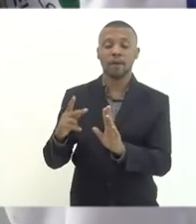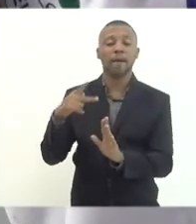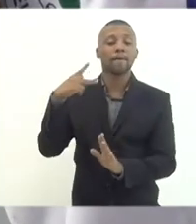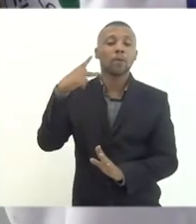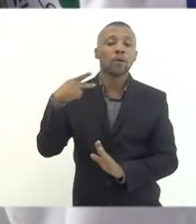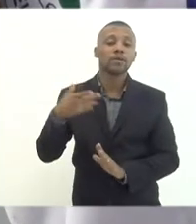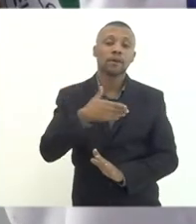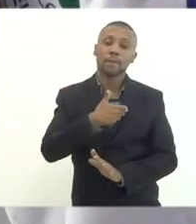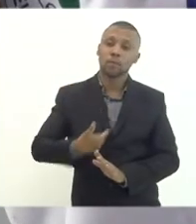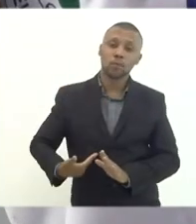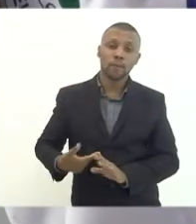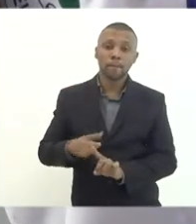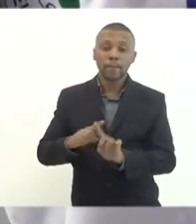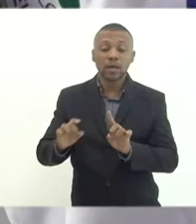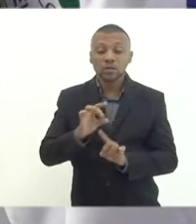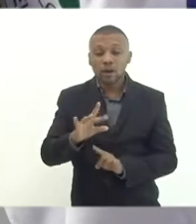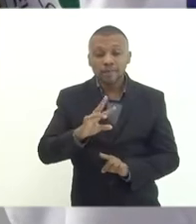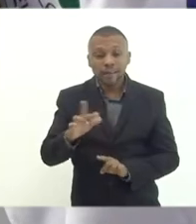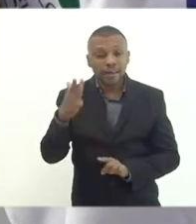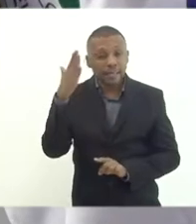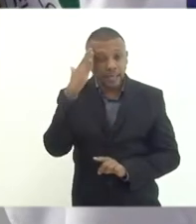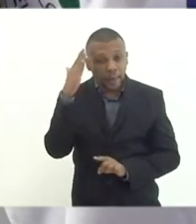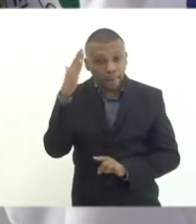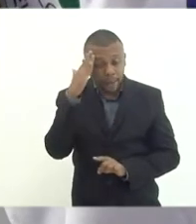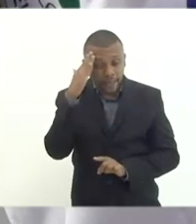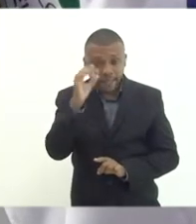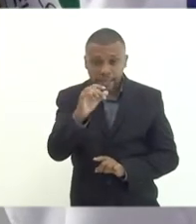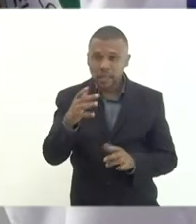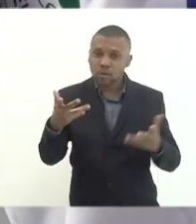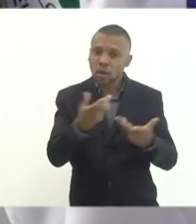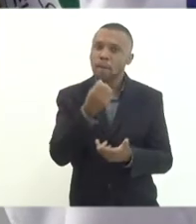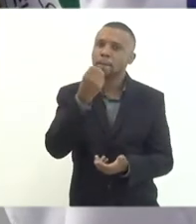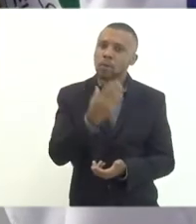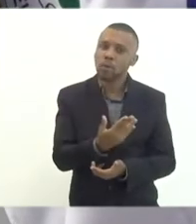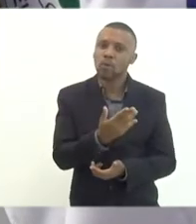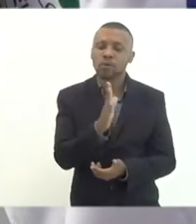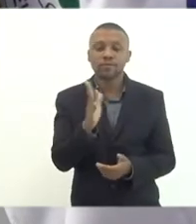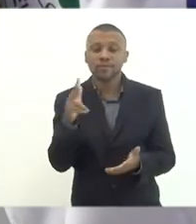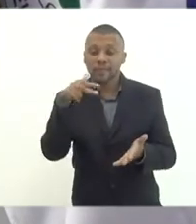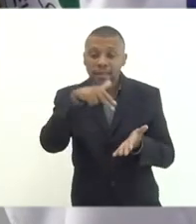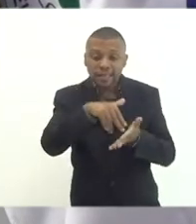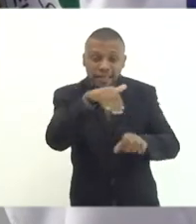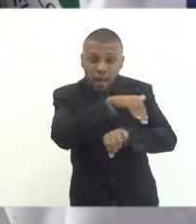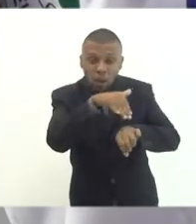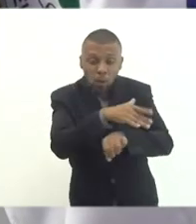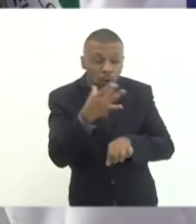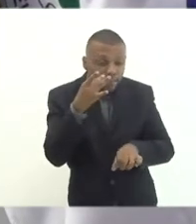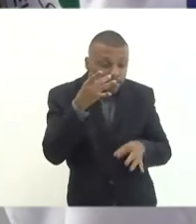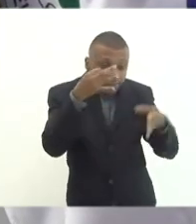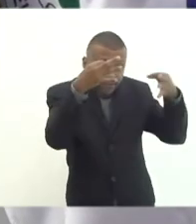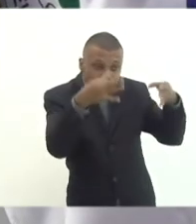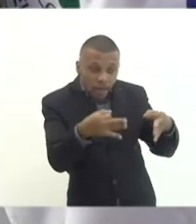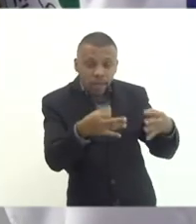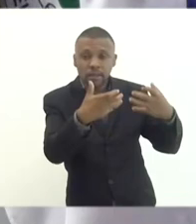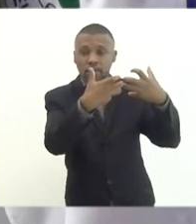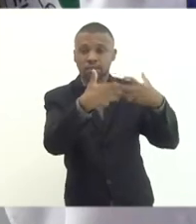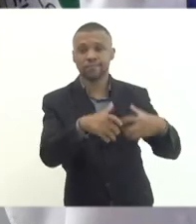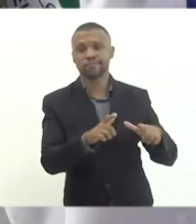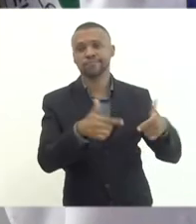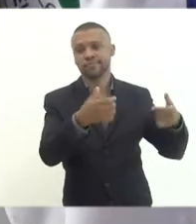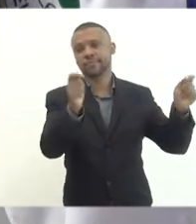você só vai saber se elas são eficazes Quando você vai para rua e você vê lá na ponta se ela de fato tá funcionando